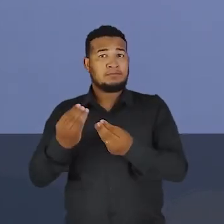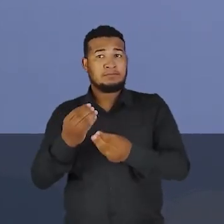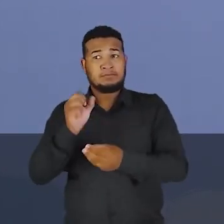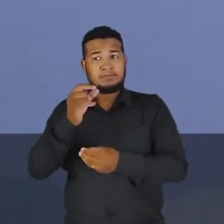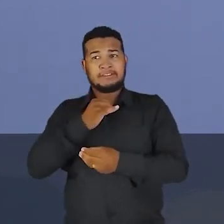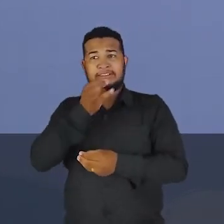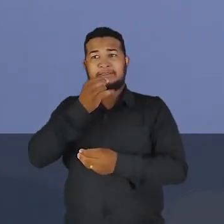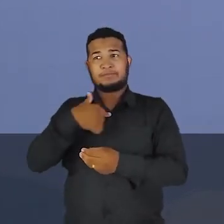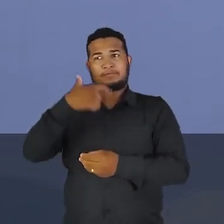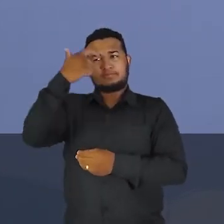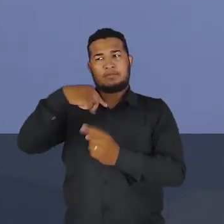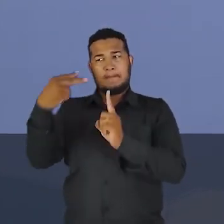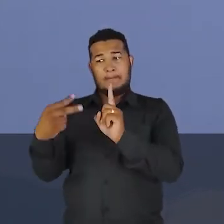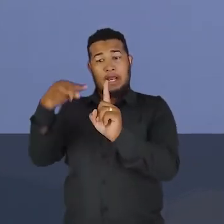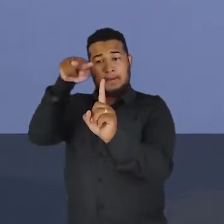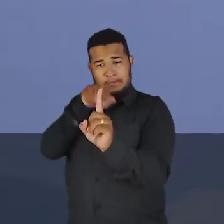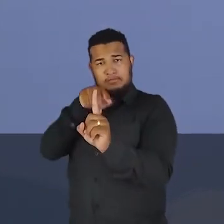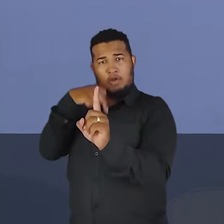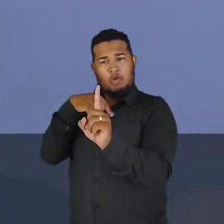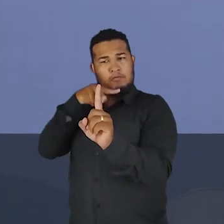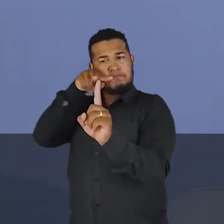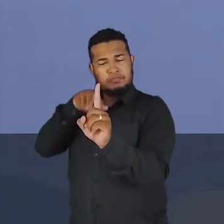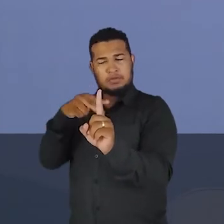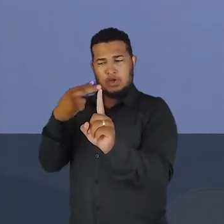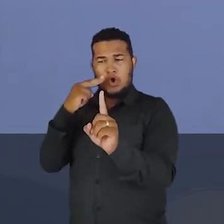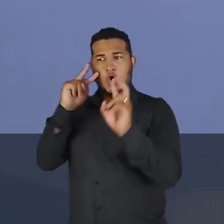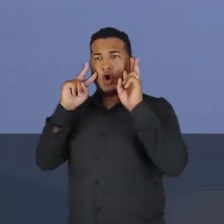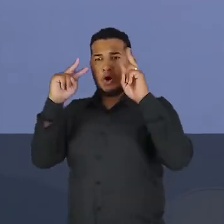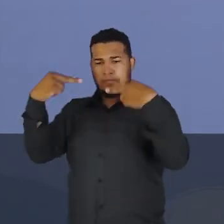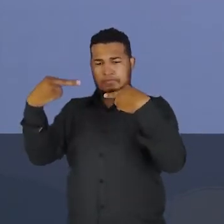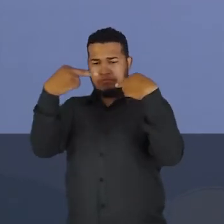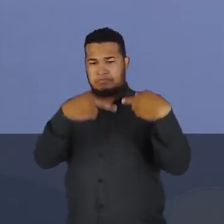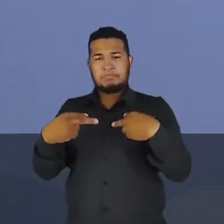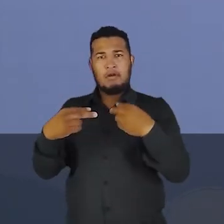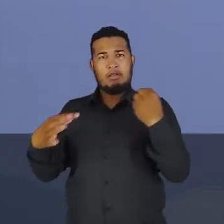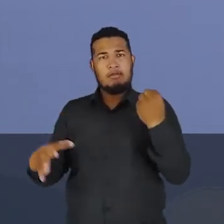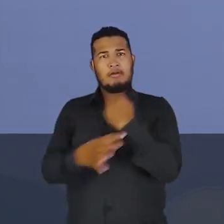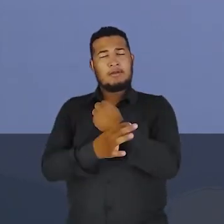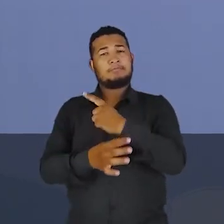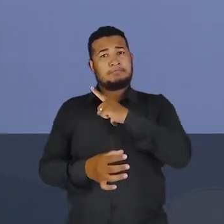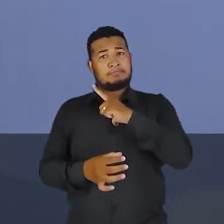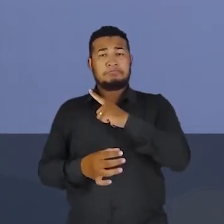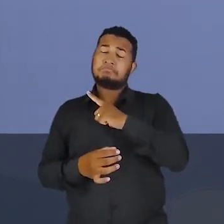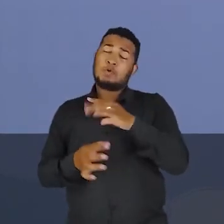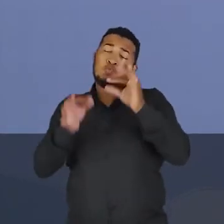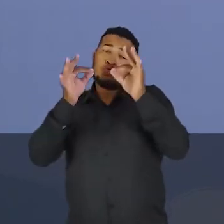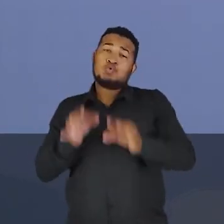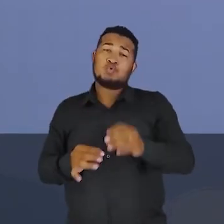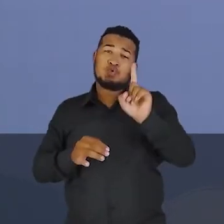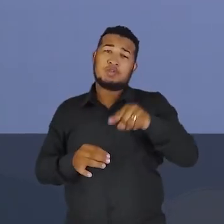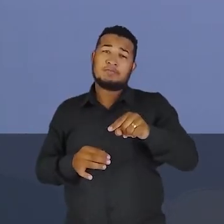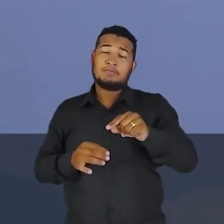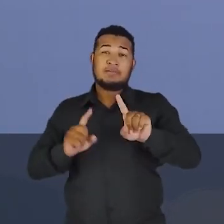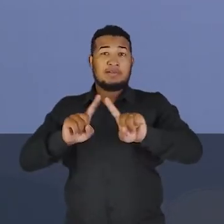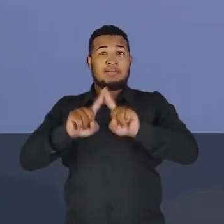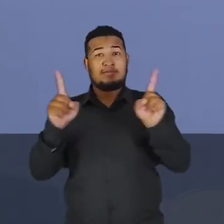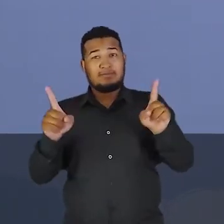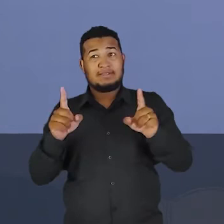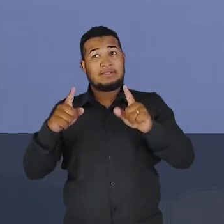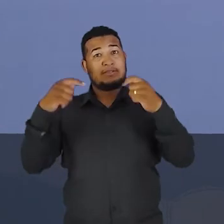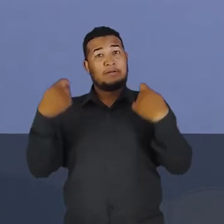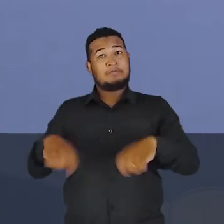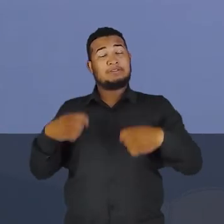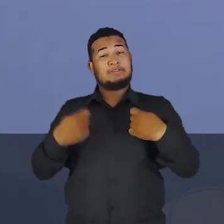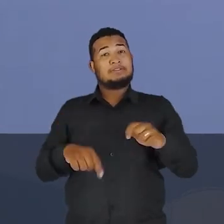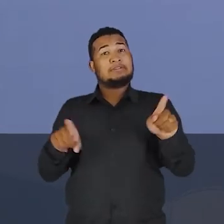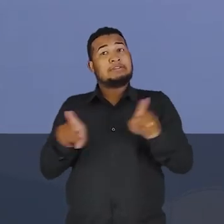meu ponto de vista, quando a minha necessidade é garantida. Então é justo. Mas nós